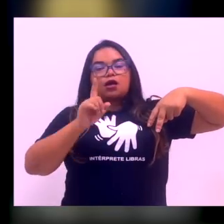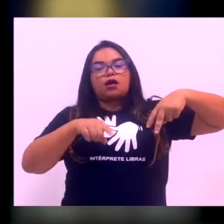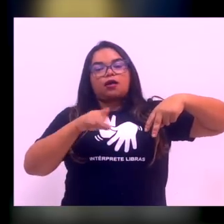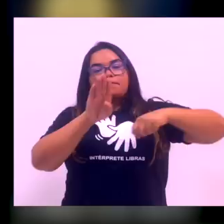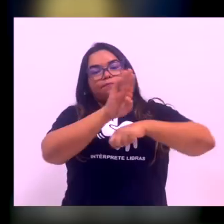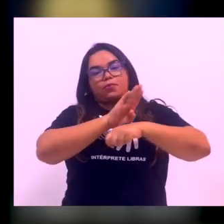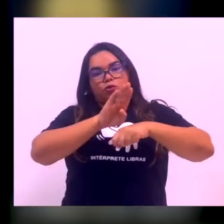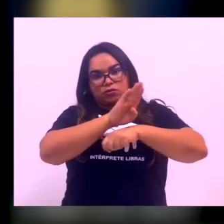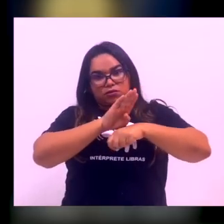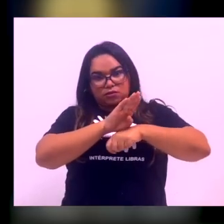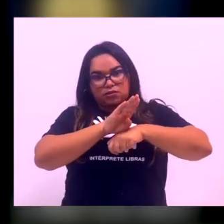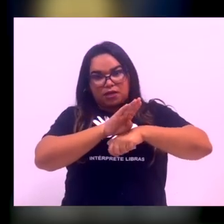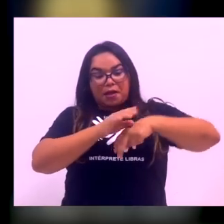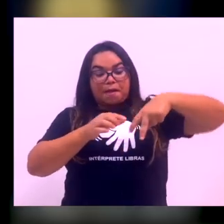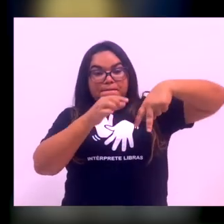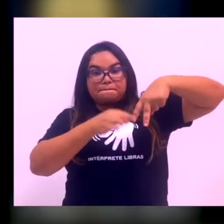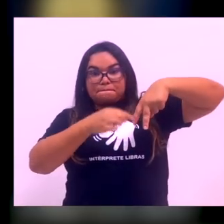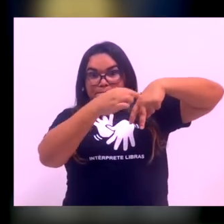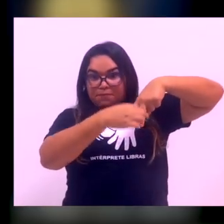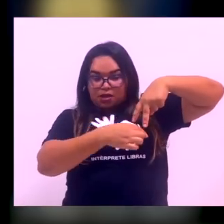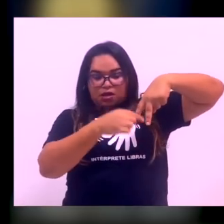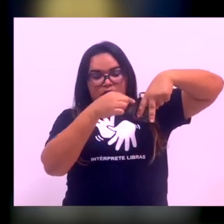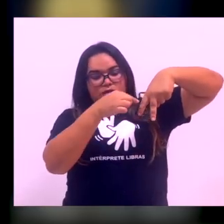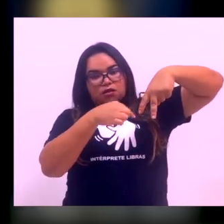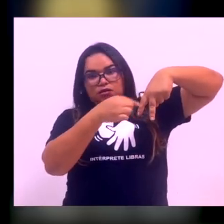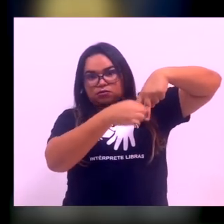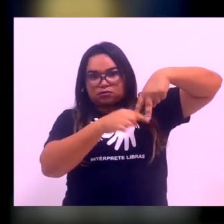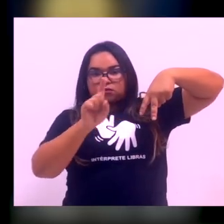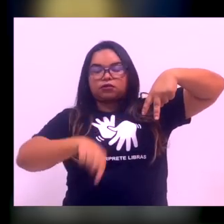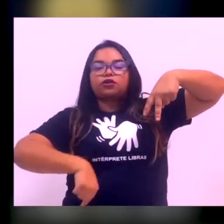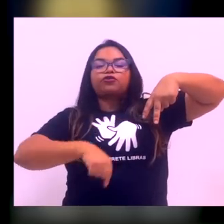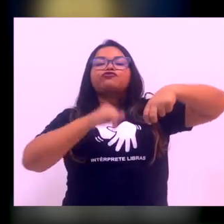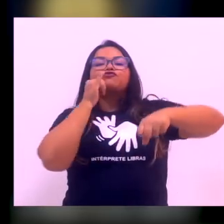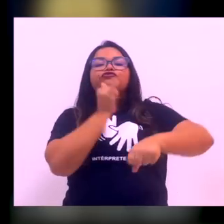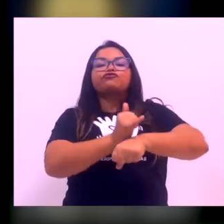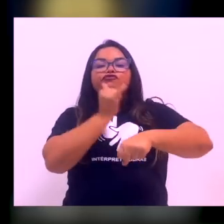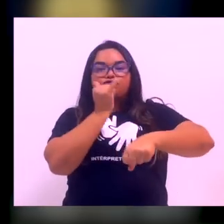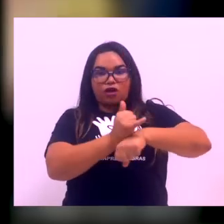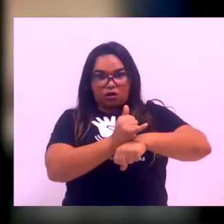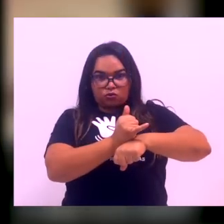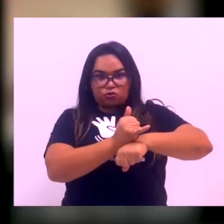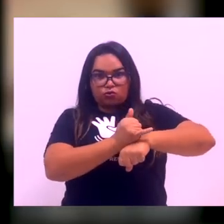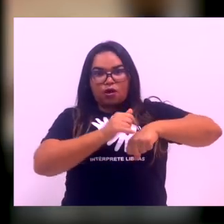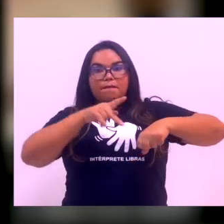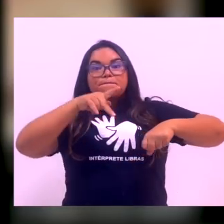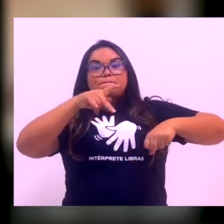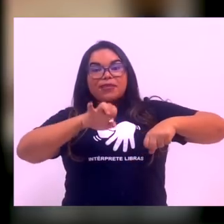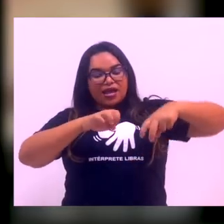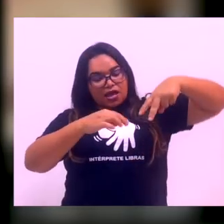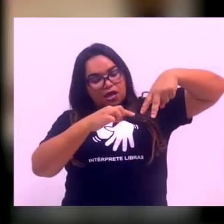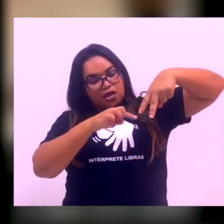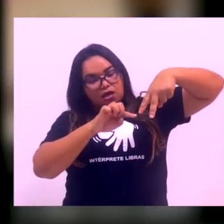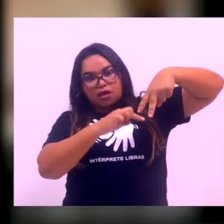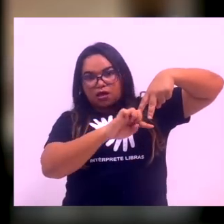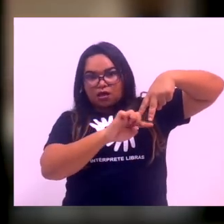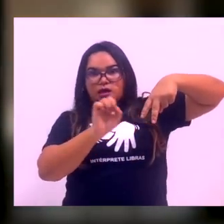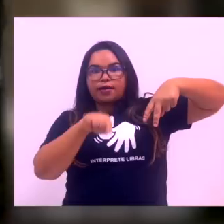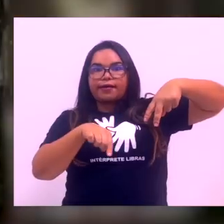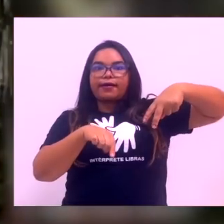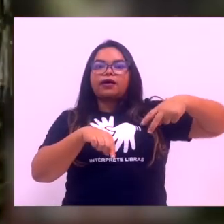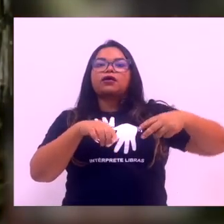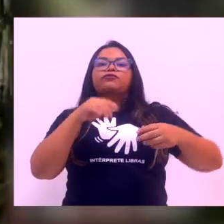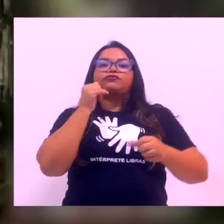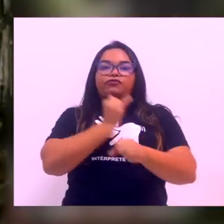ferro, e os seus pés parcialmente de ferro e parcialmente de argila cozida. Então,